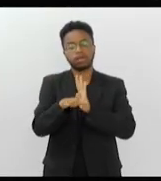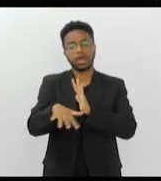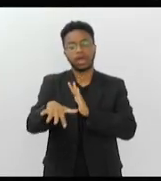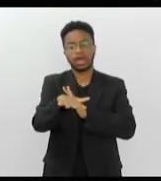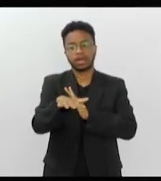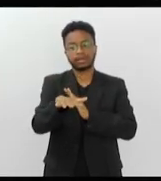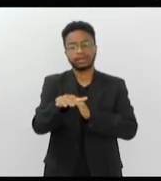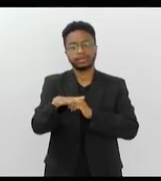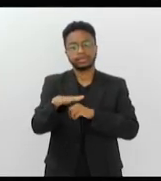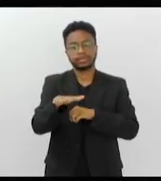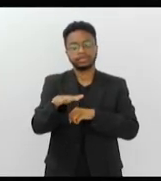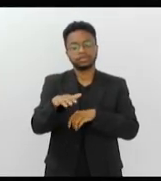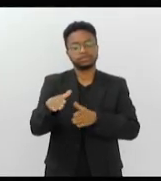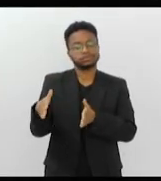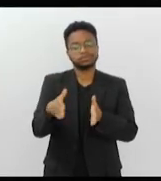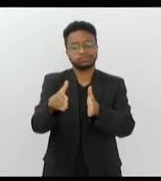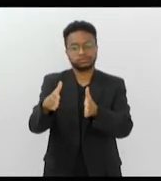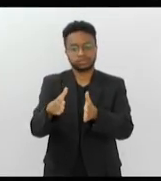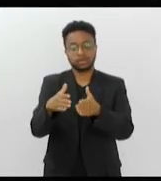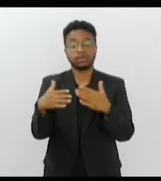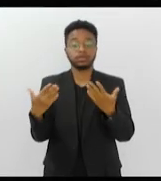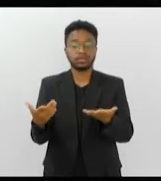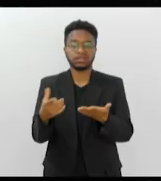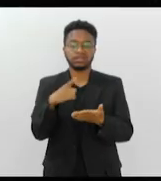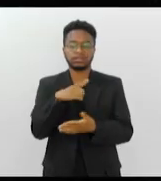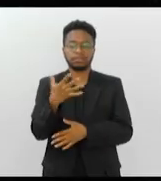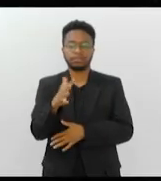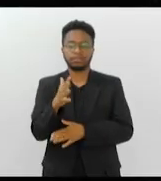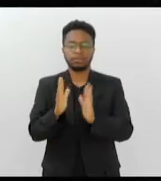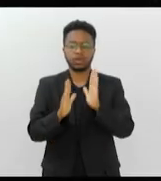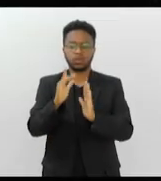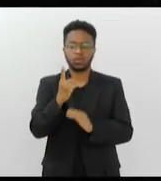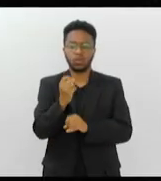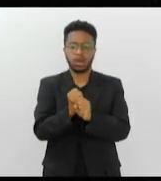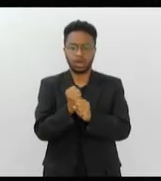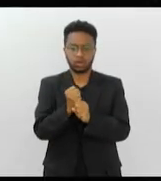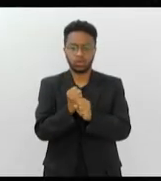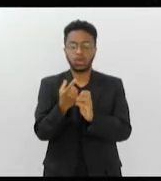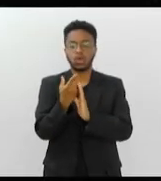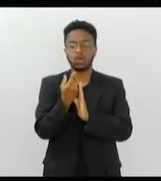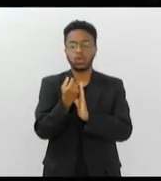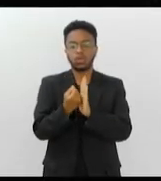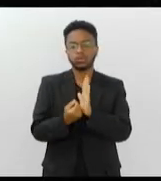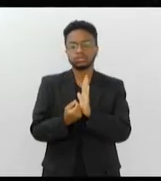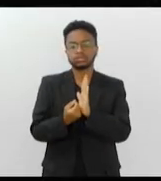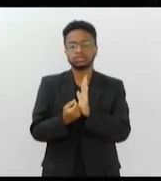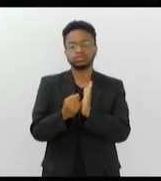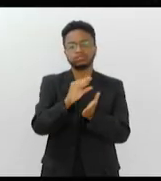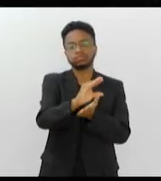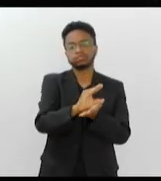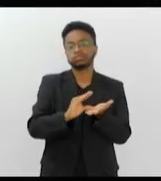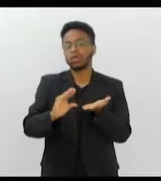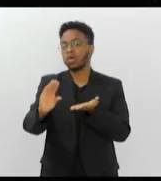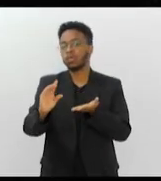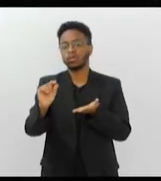e Rodagem. Em média, em um ano, esses orçamentos foram remanejados em